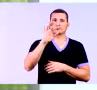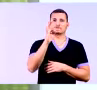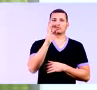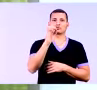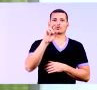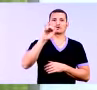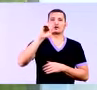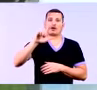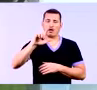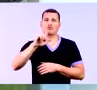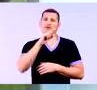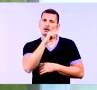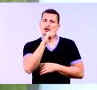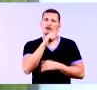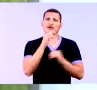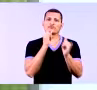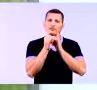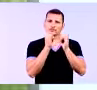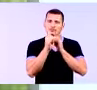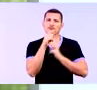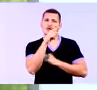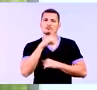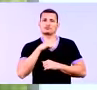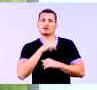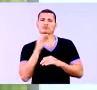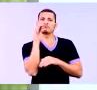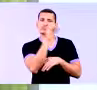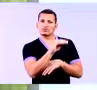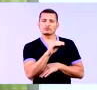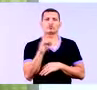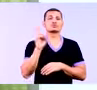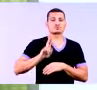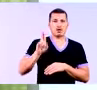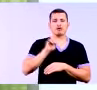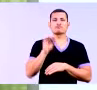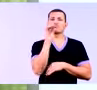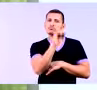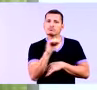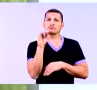informações enviados pelo usuário. Então, existe uma parte